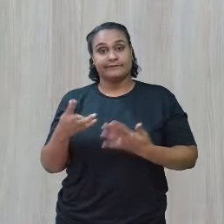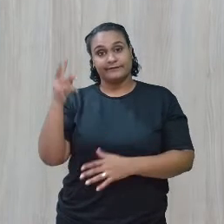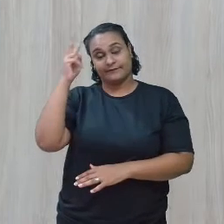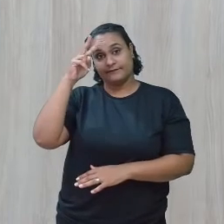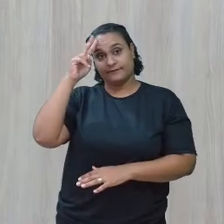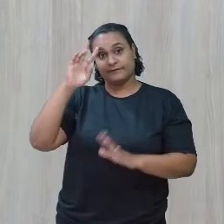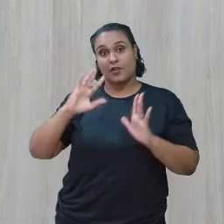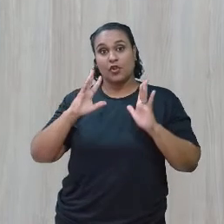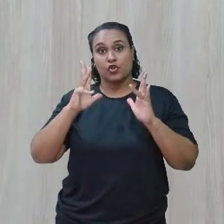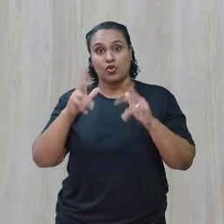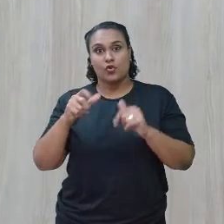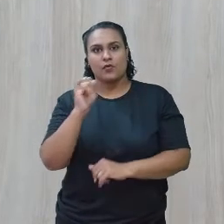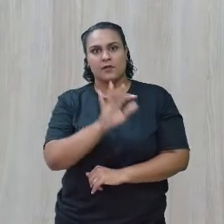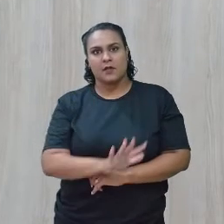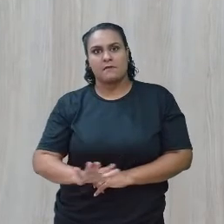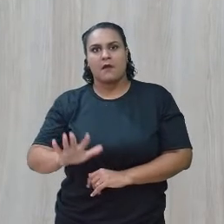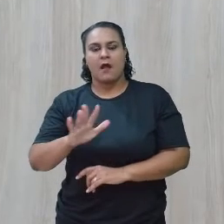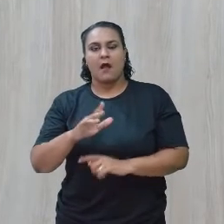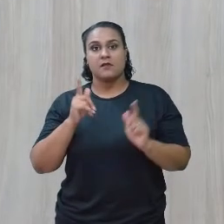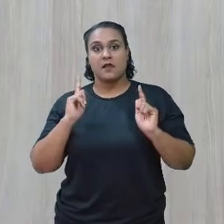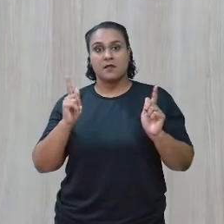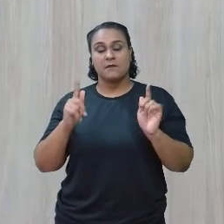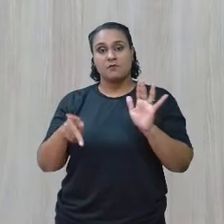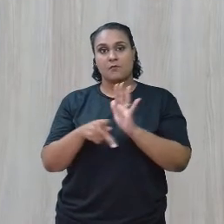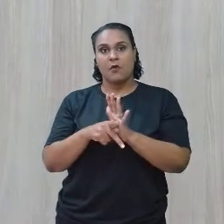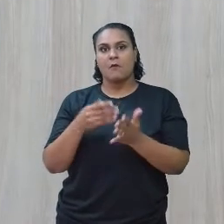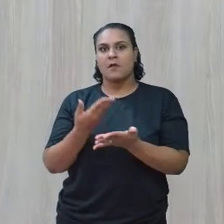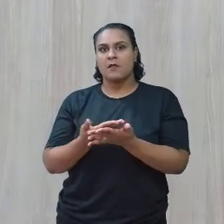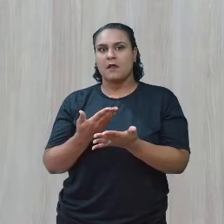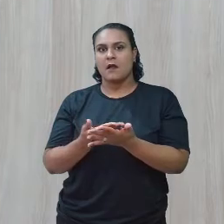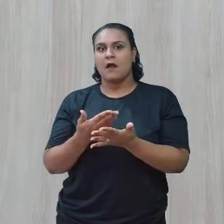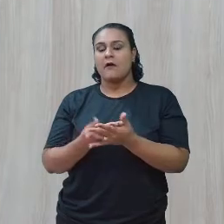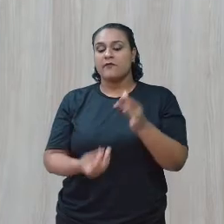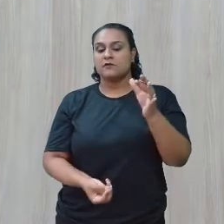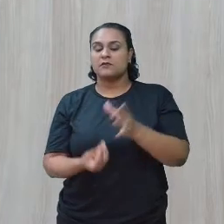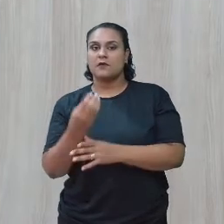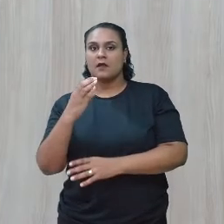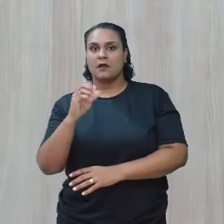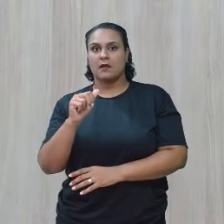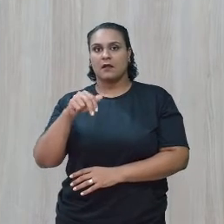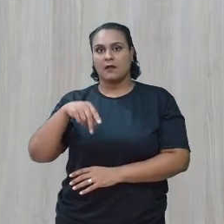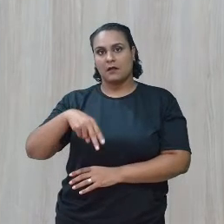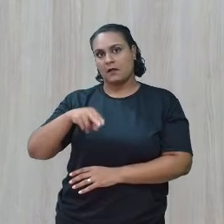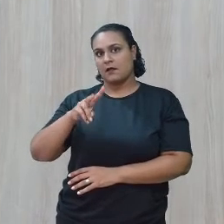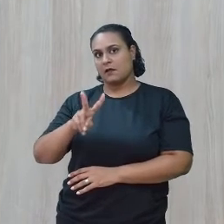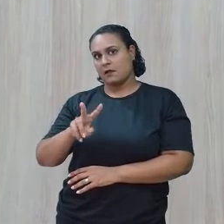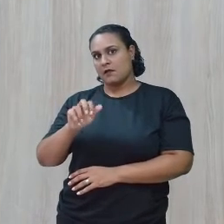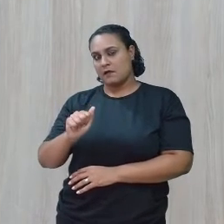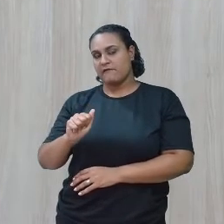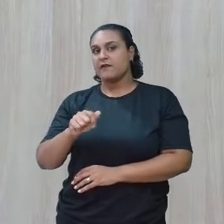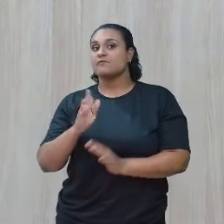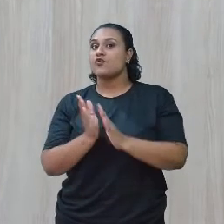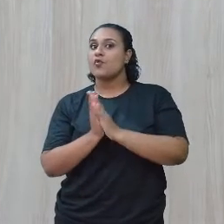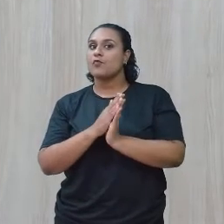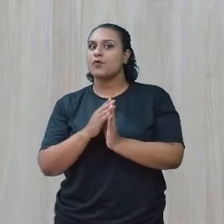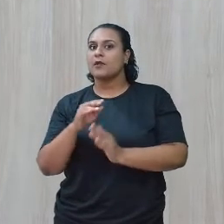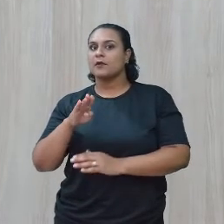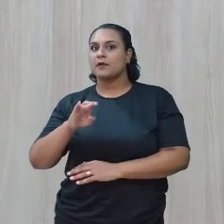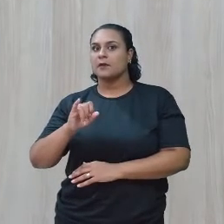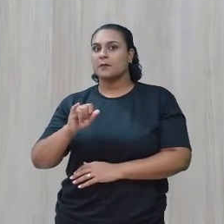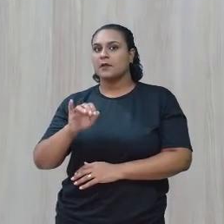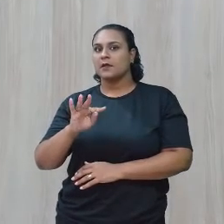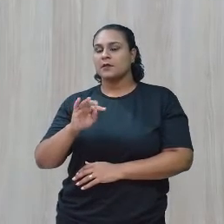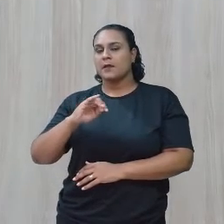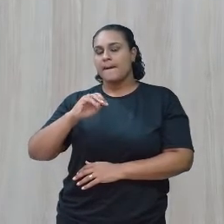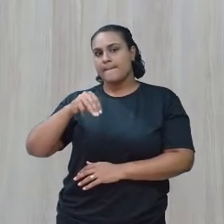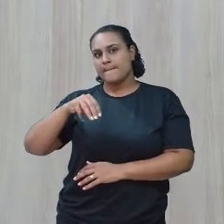as imagens e todas as animações dessa aula são feitas no Canva e o avatar é do Bitmoji, tá certo?